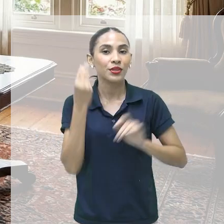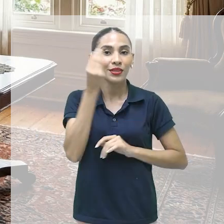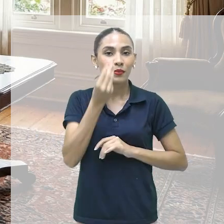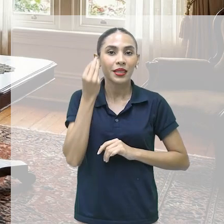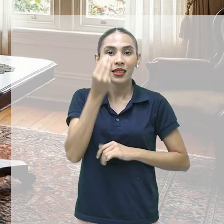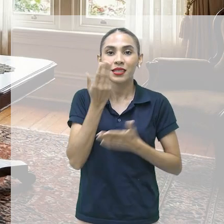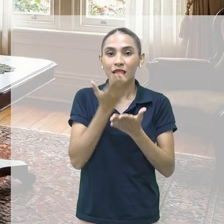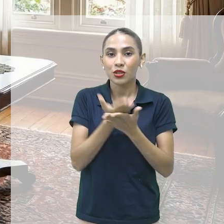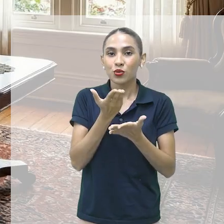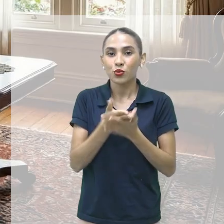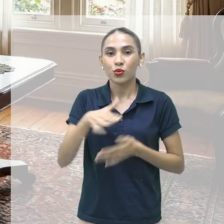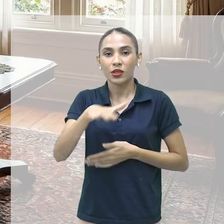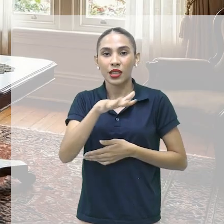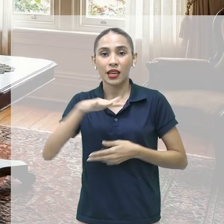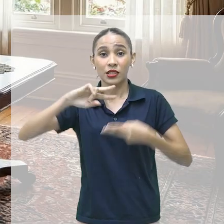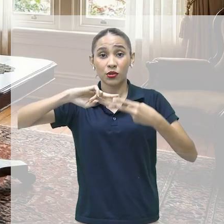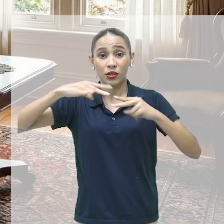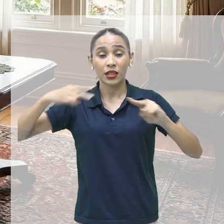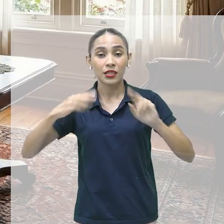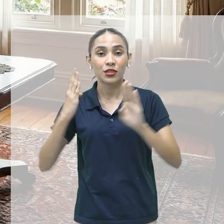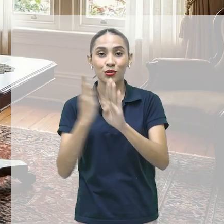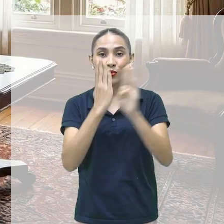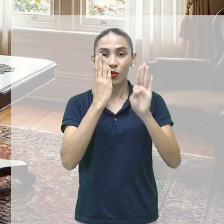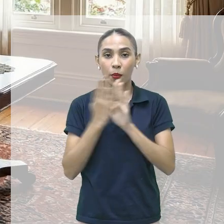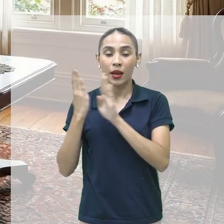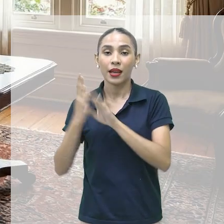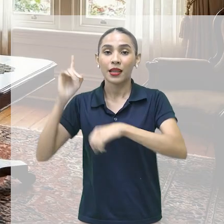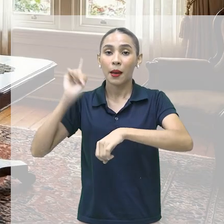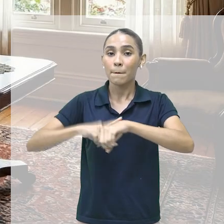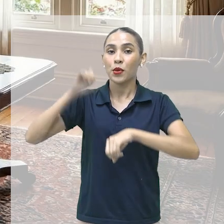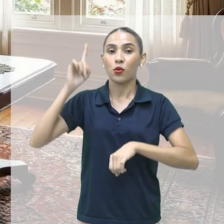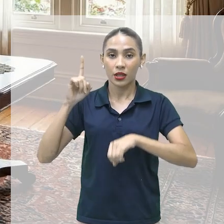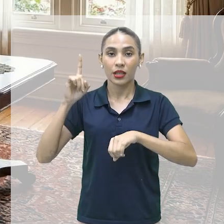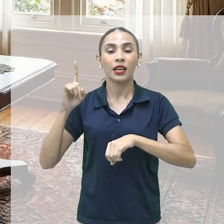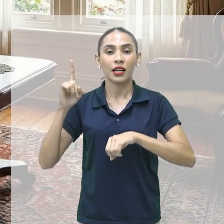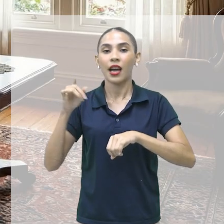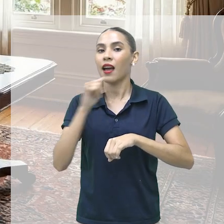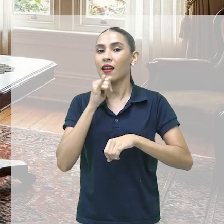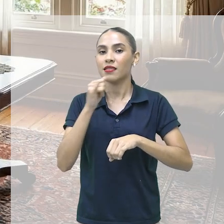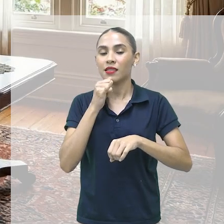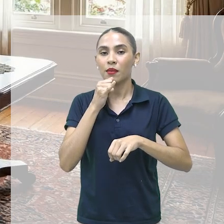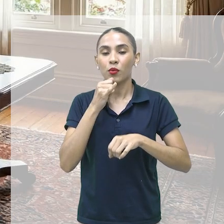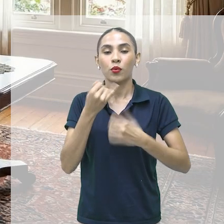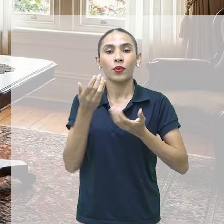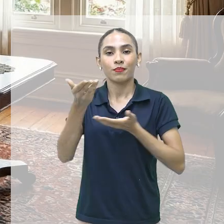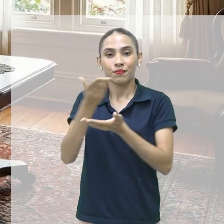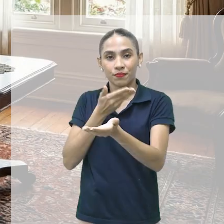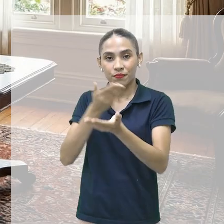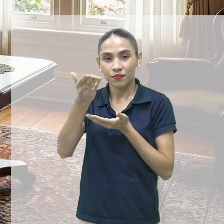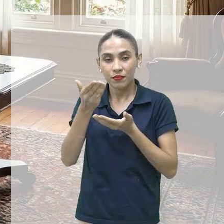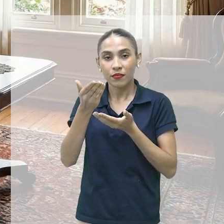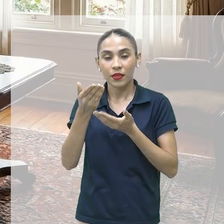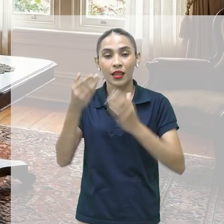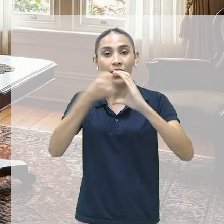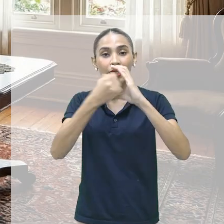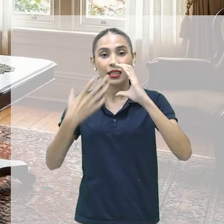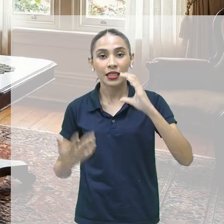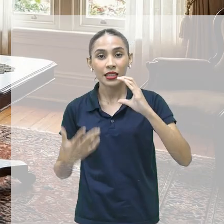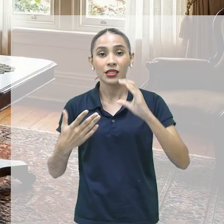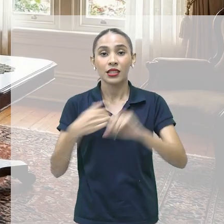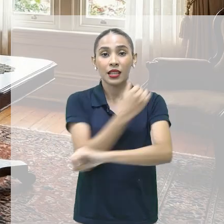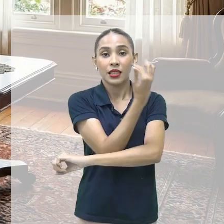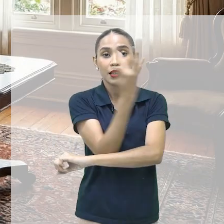estudos. E aí suas descobertas pioneiras sobre a transmissão de características hereditárias em